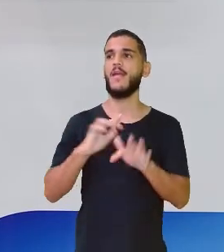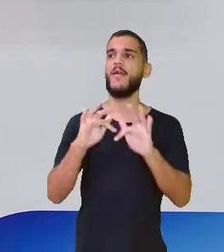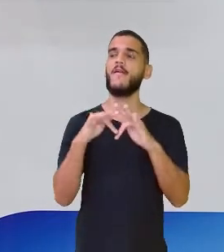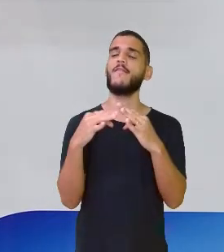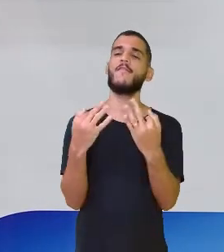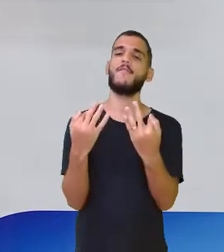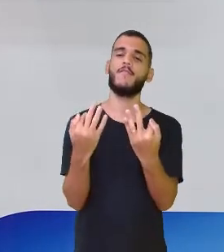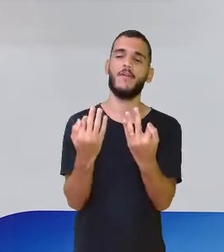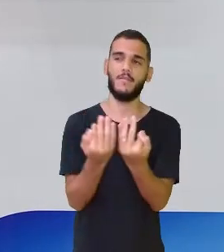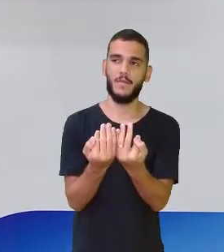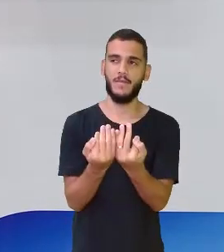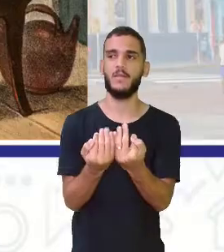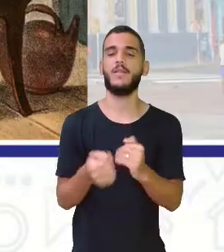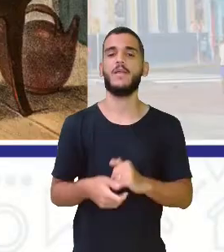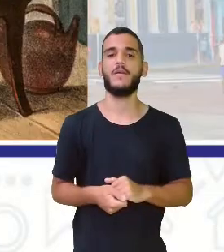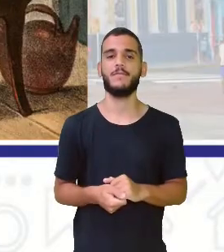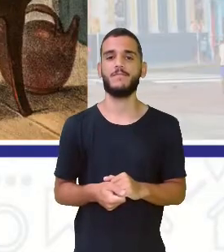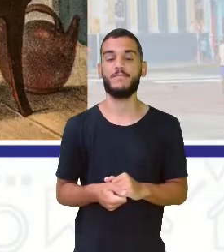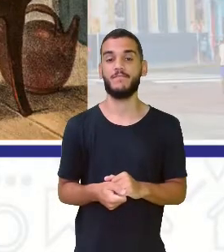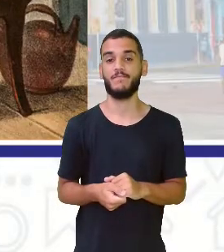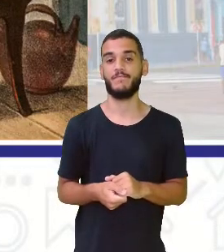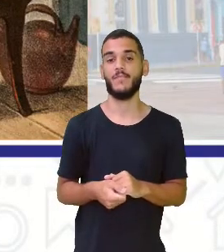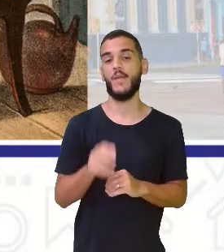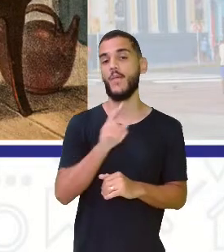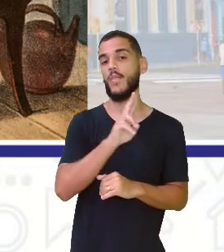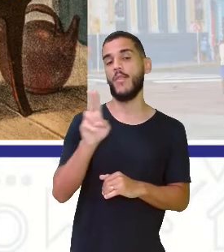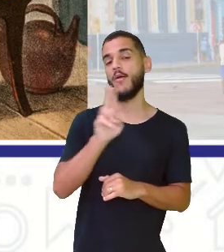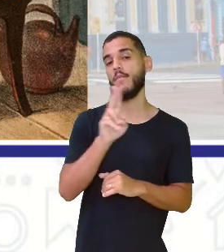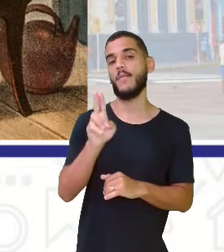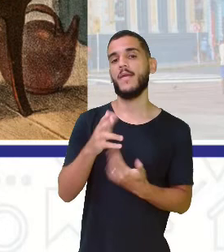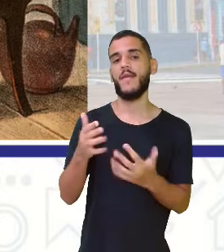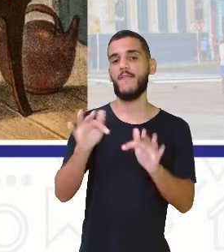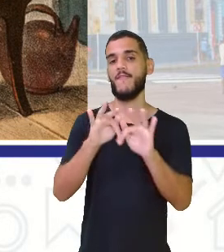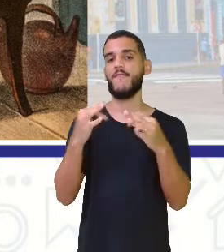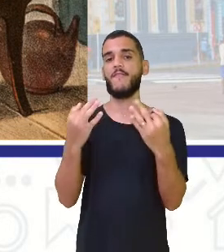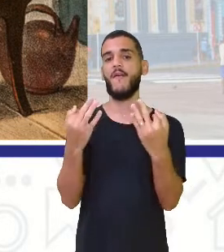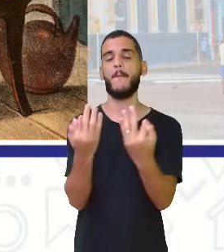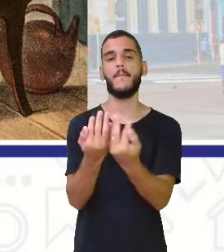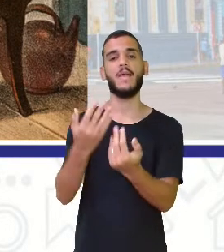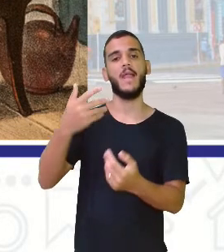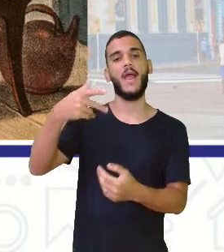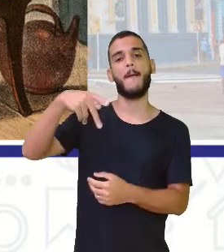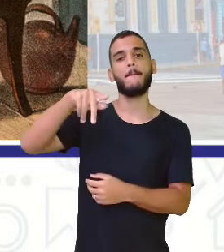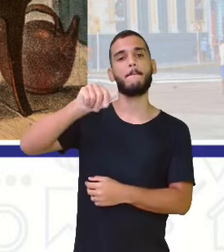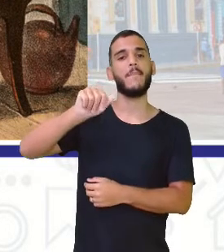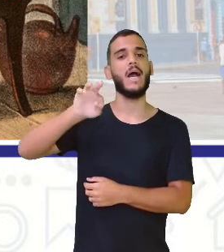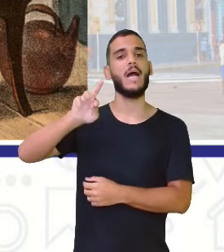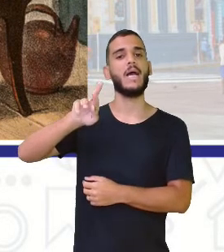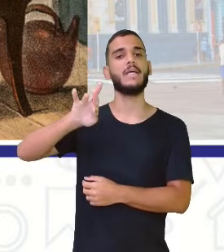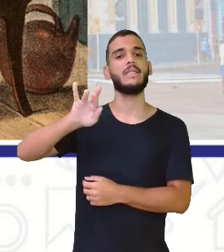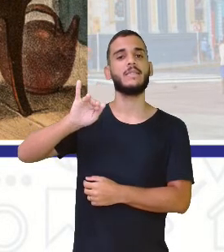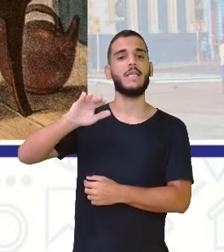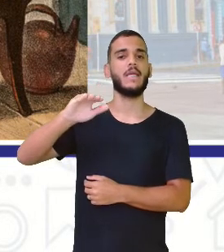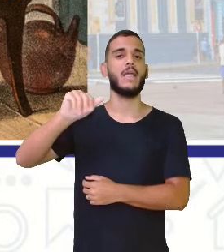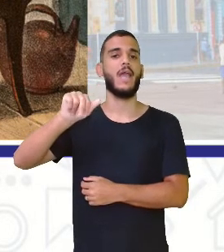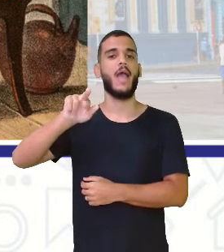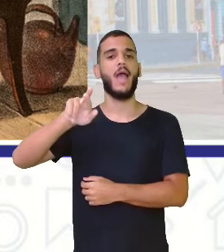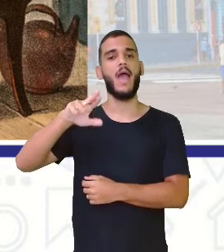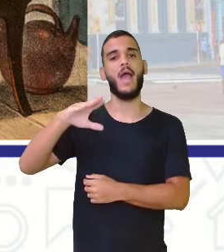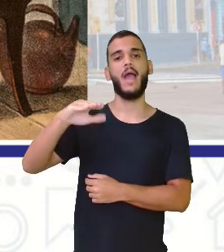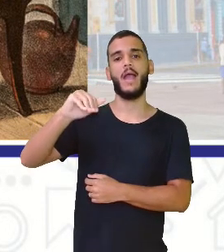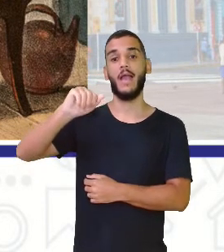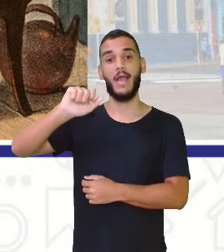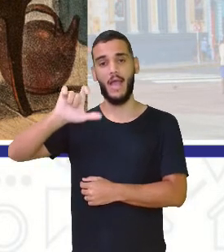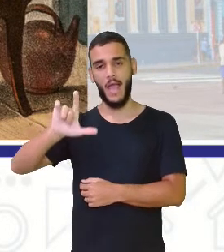família, uma chamada família patriarcal, uma família típica, né,